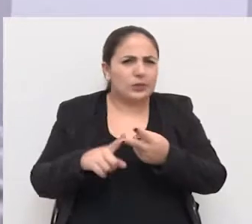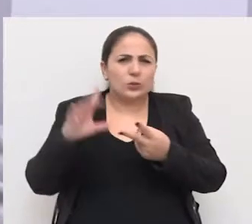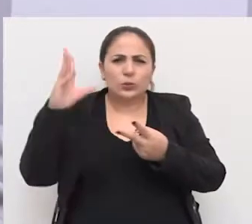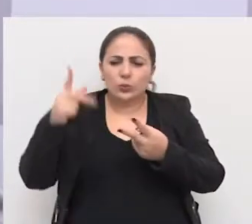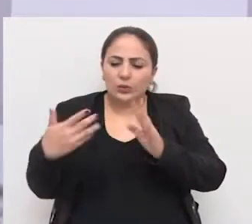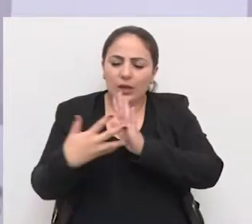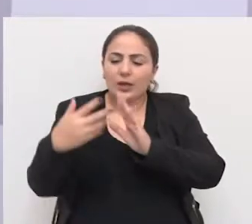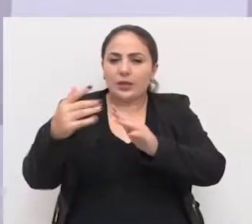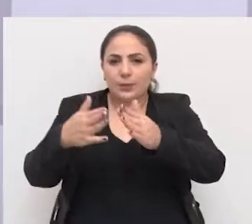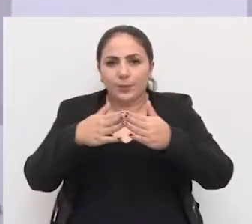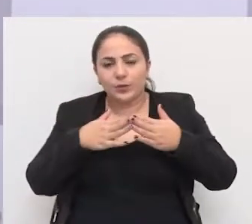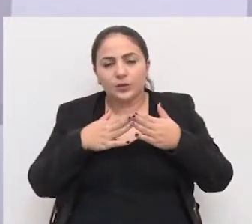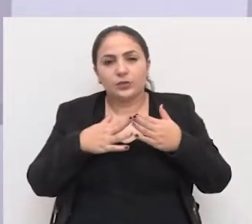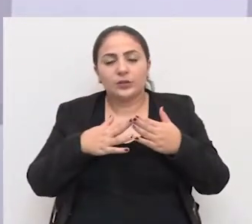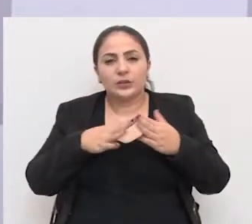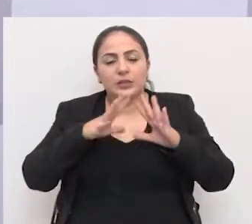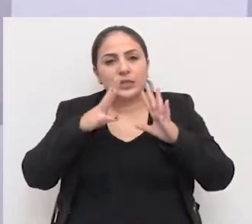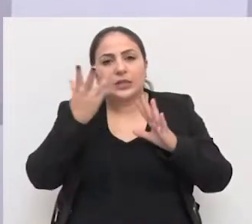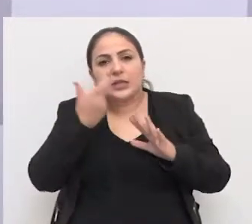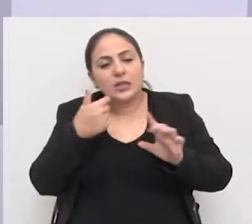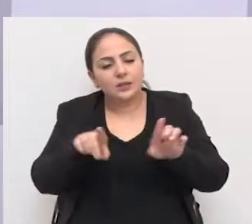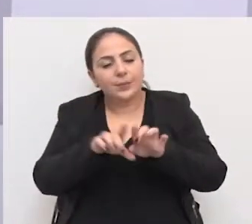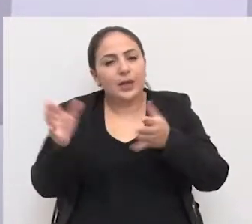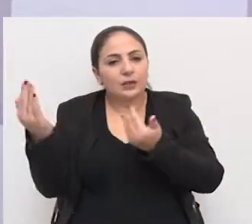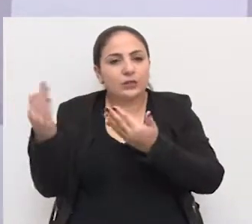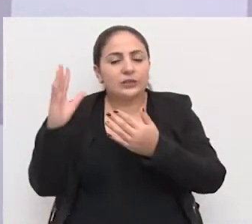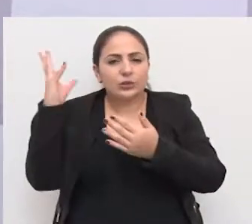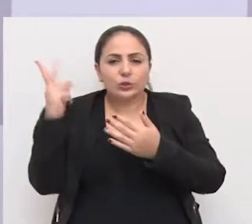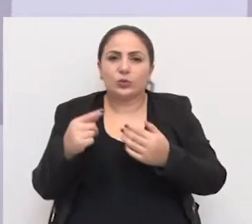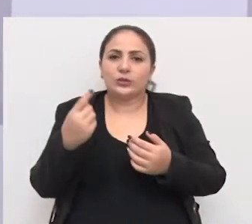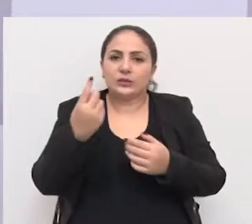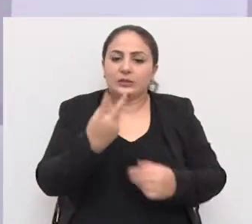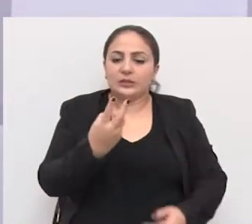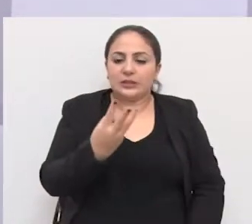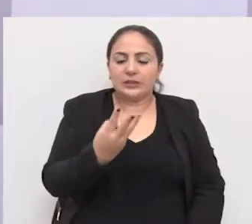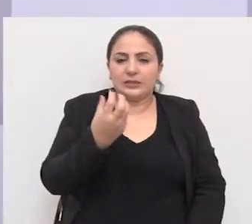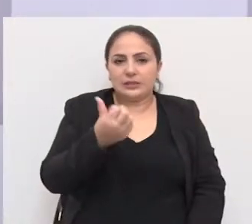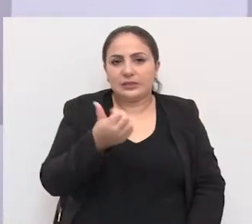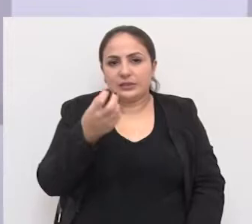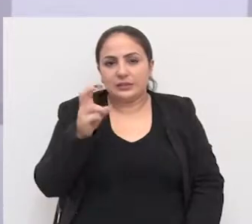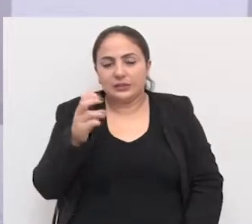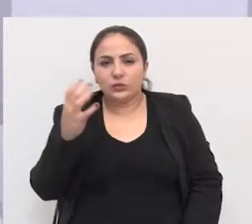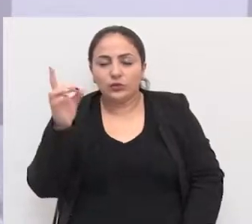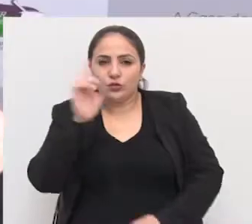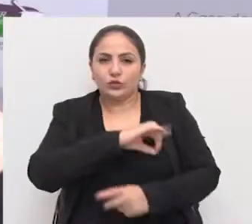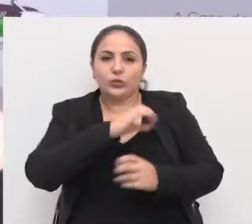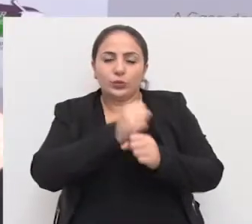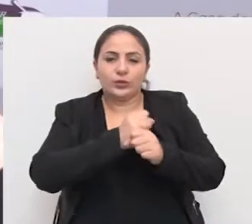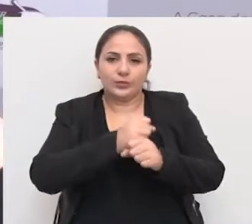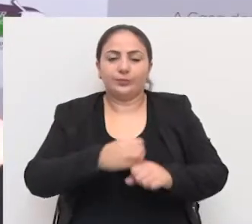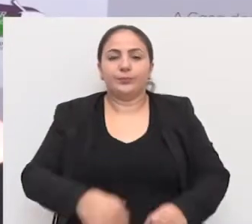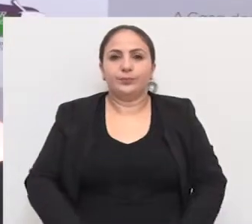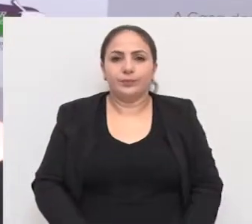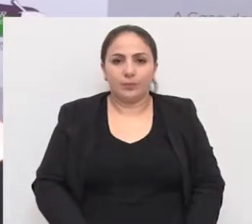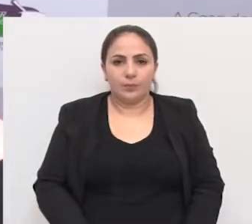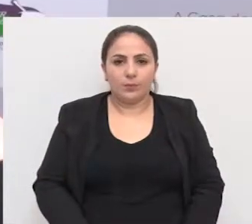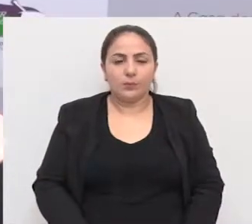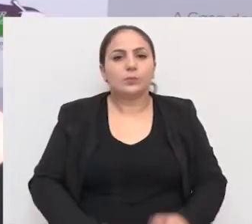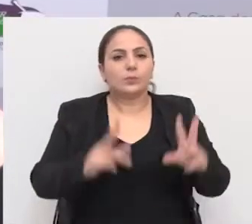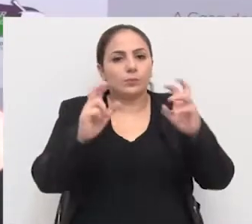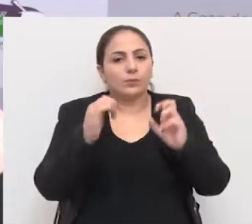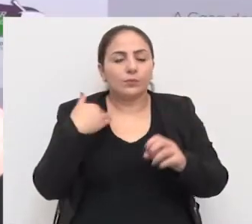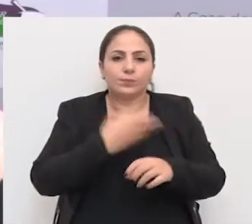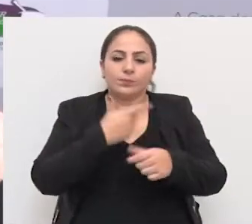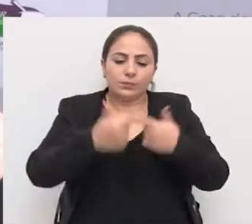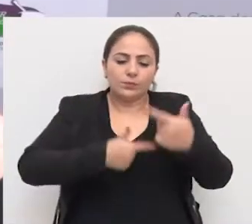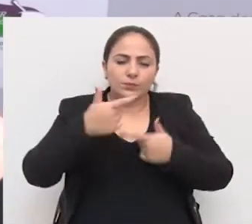técnicos e toda a rede protetora de crianças e adolescentes durante os 365 dias do ano. É um tema que nós